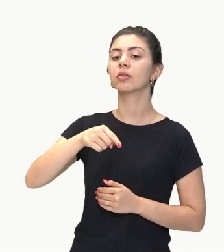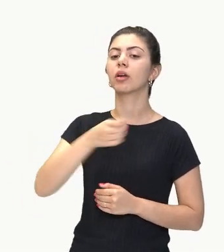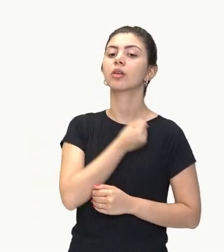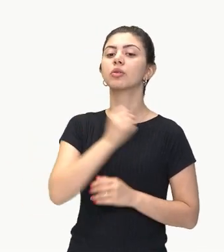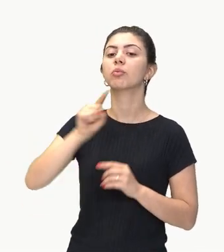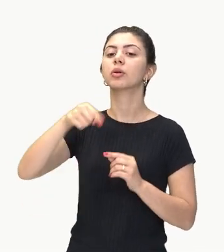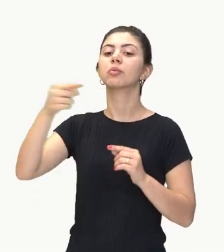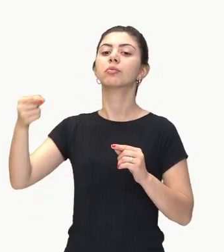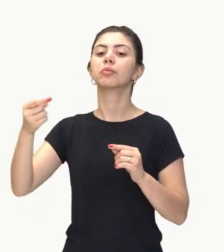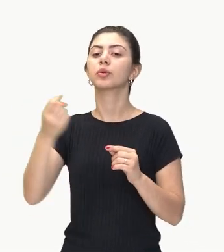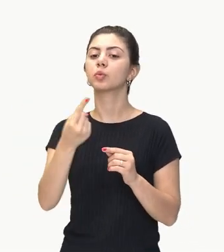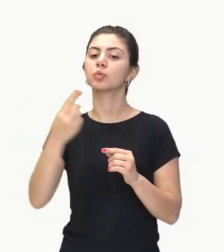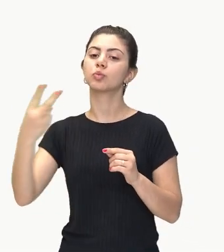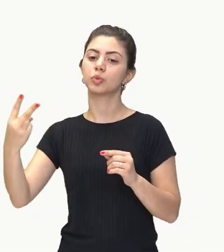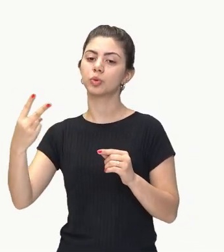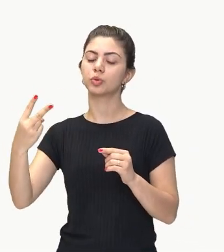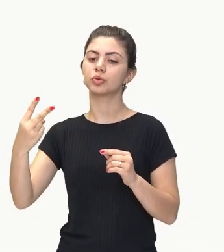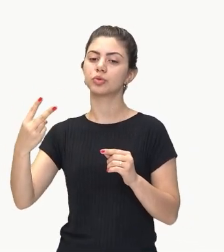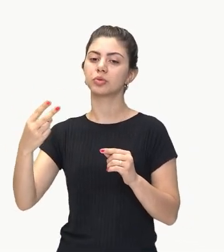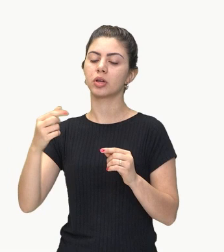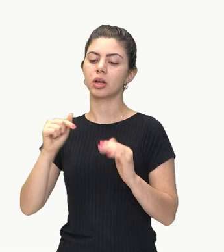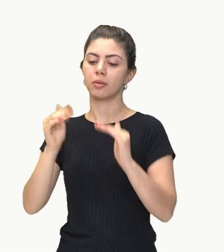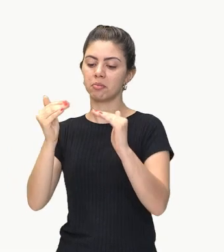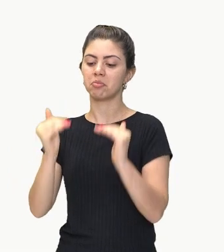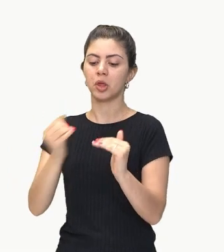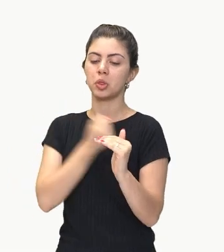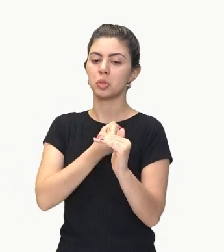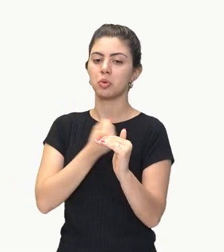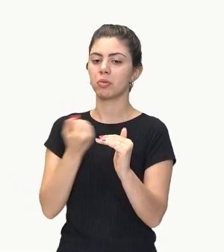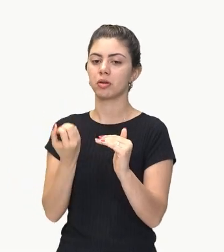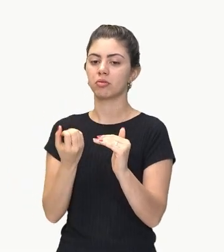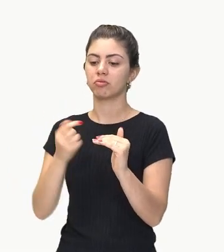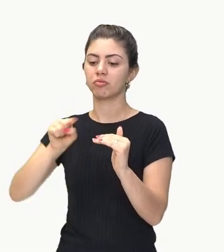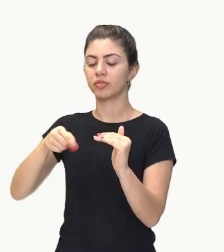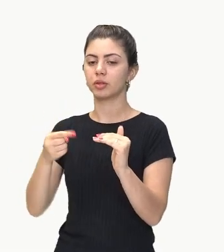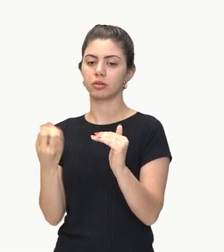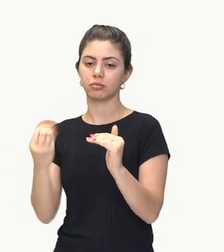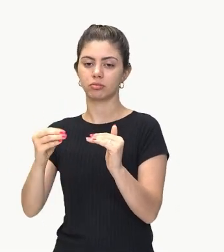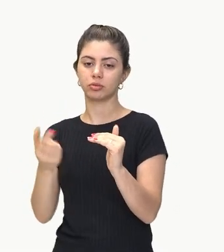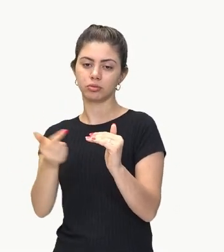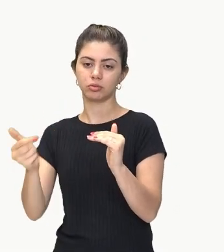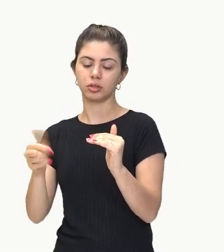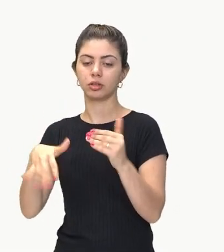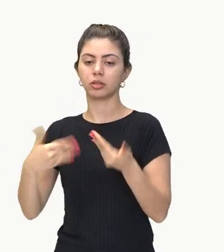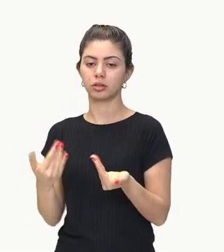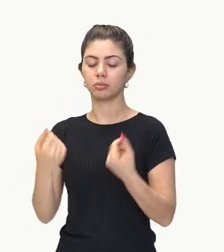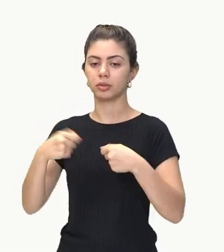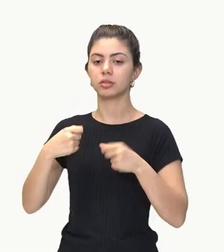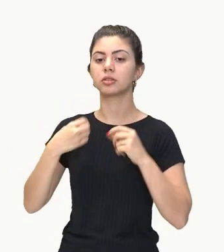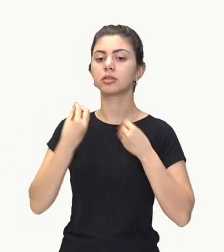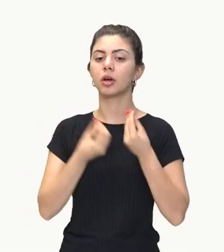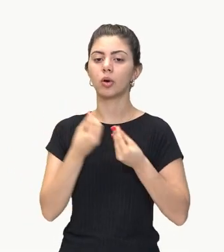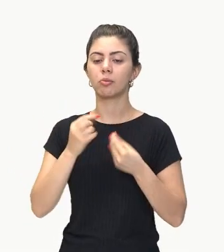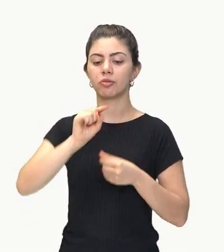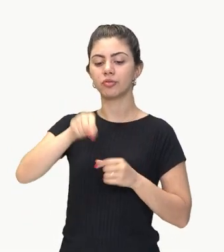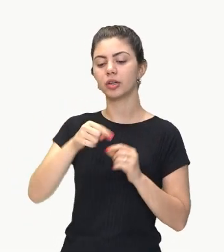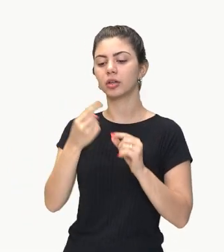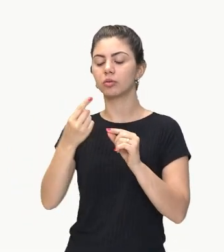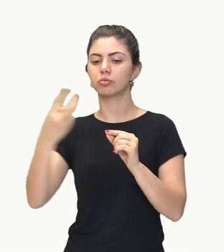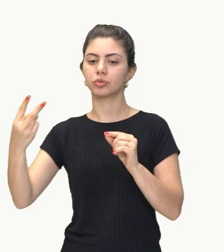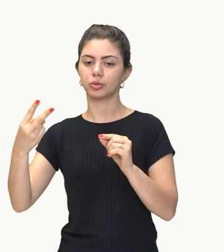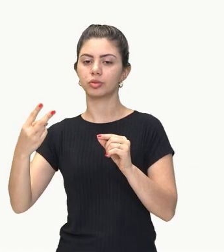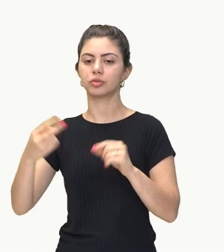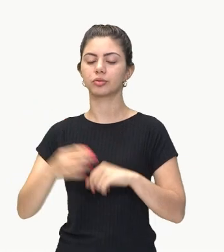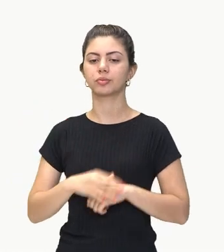número de baixo não tem nenhuma. Então, o resultado tem que ter 2. Então, com contrafilé, o Tiago